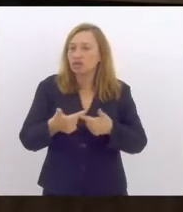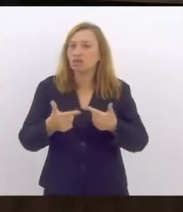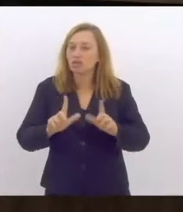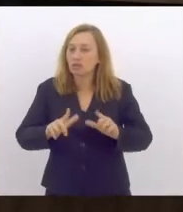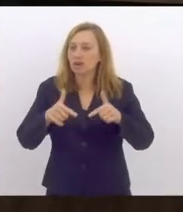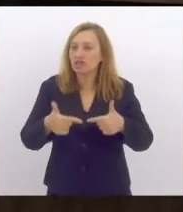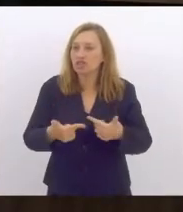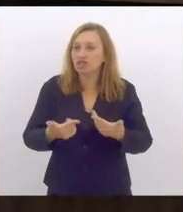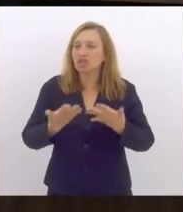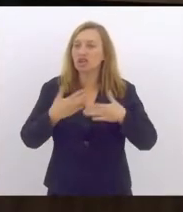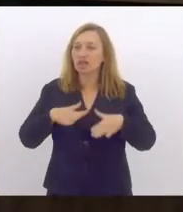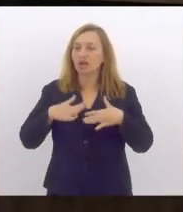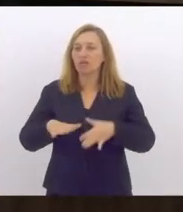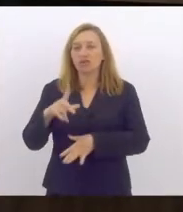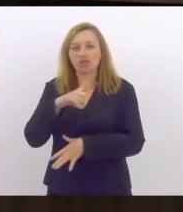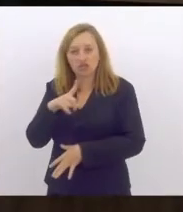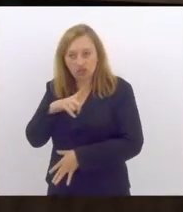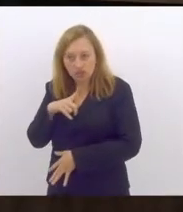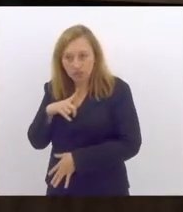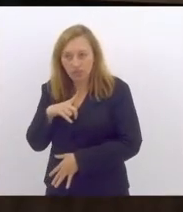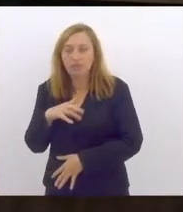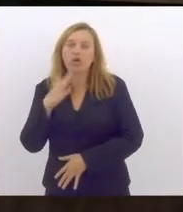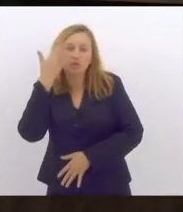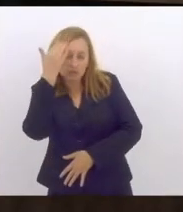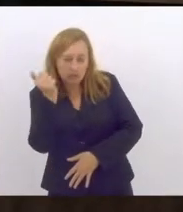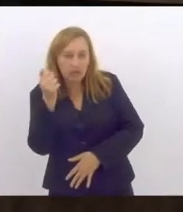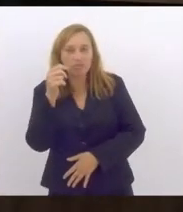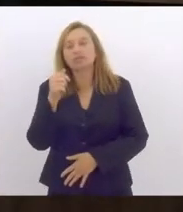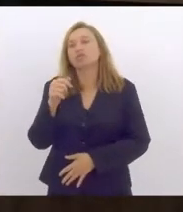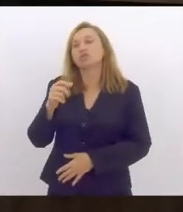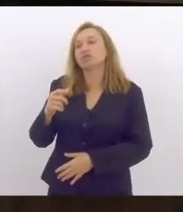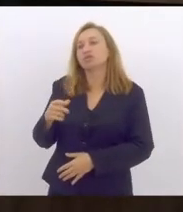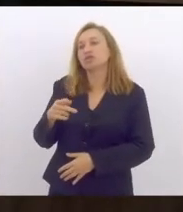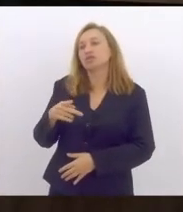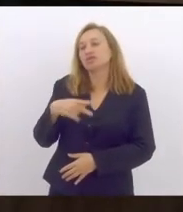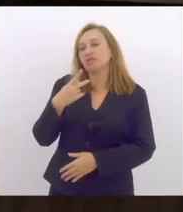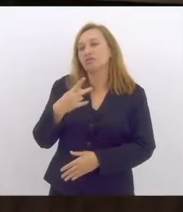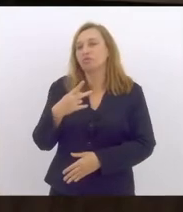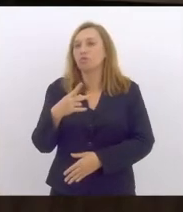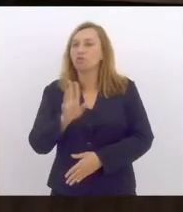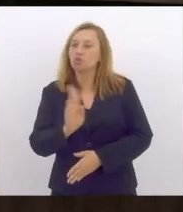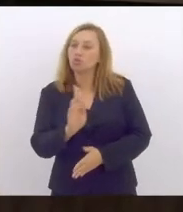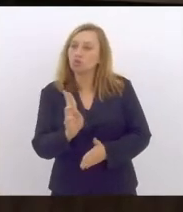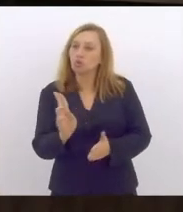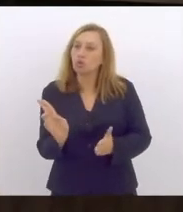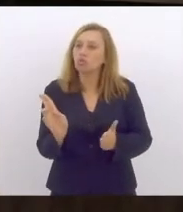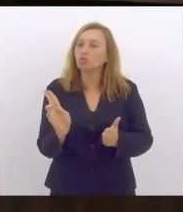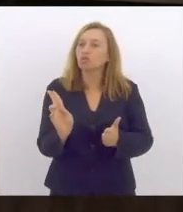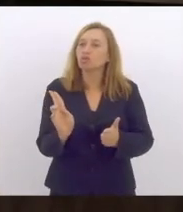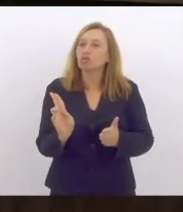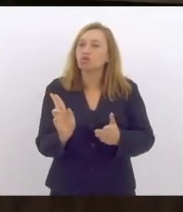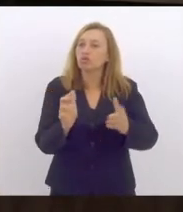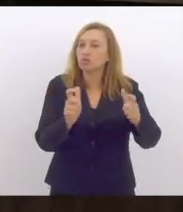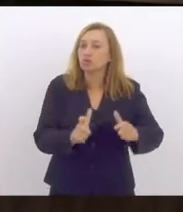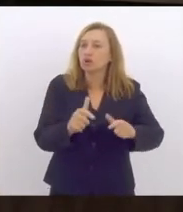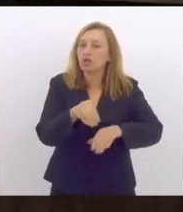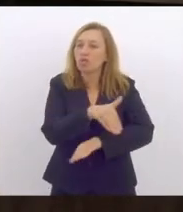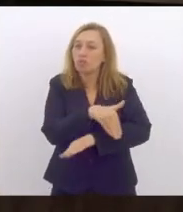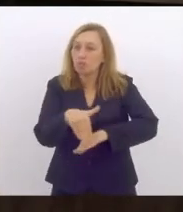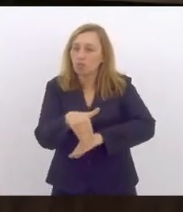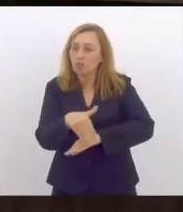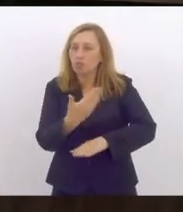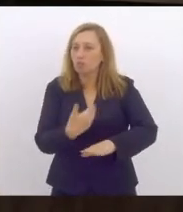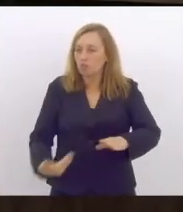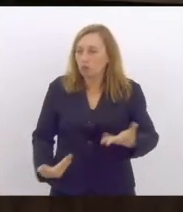o João Peixoto tinha. E o senhor sabe que quando você coloca um nome no equipamento público, vai